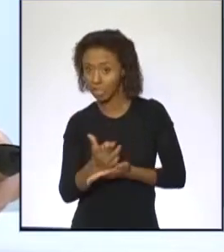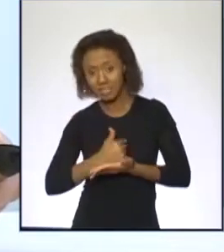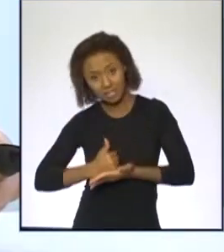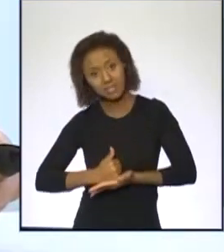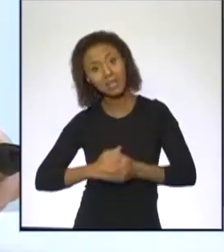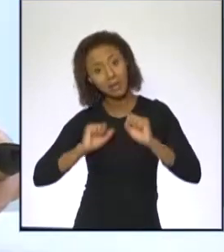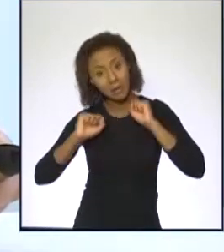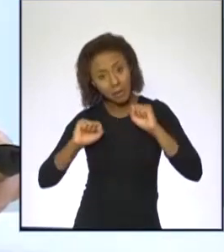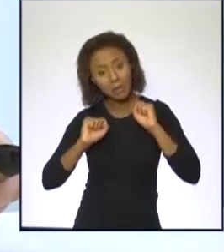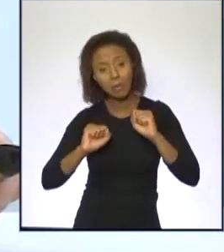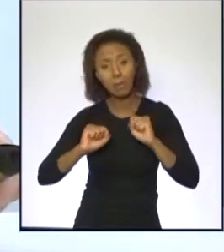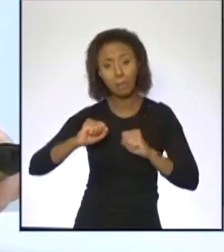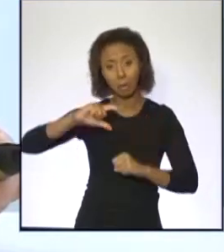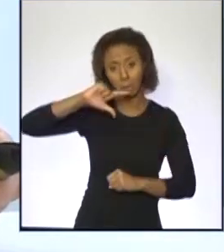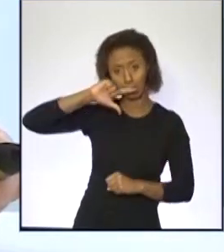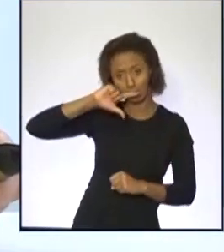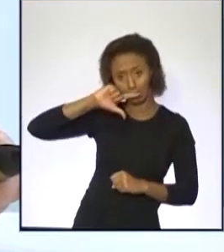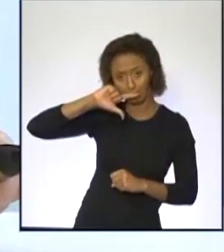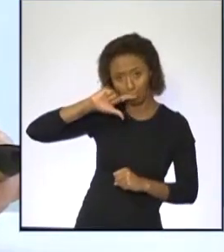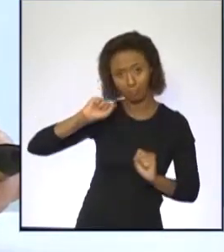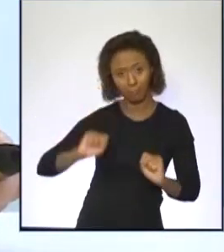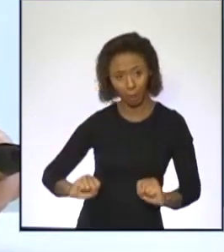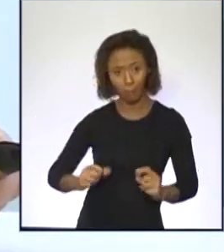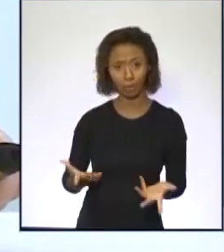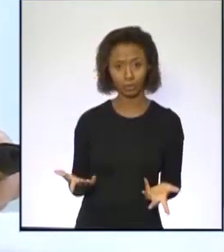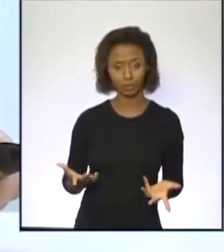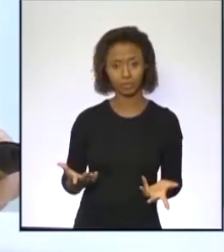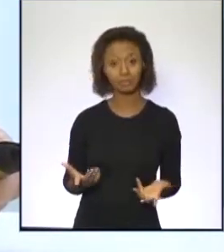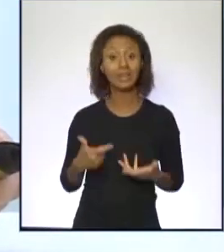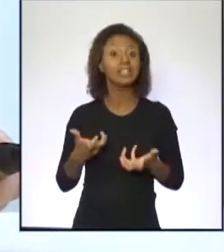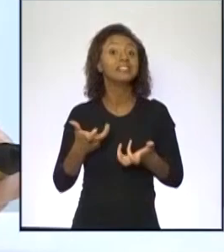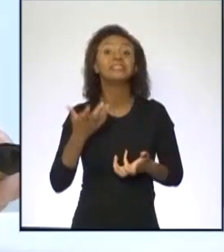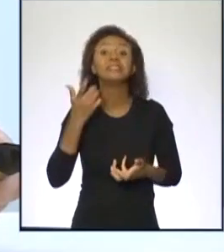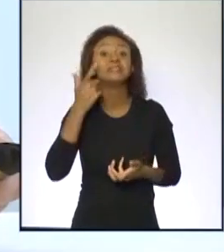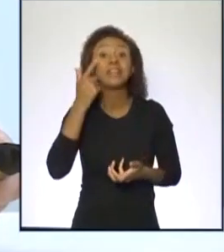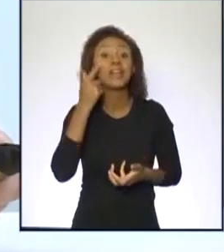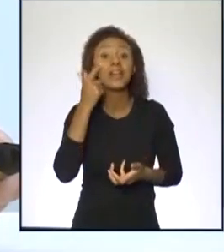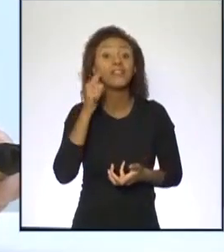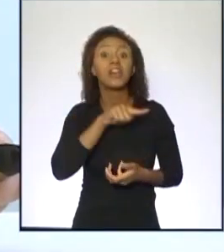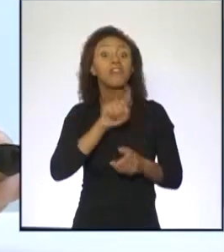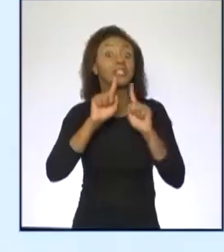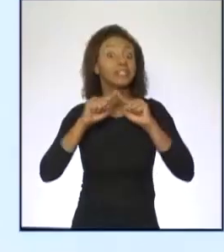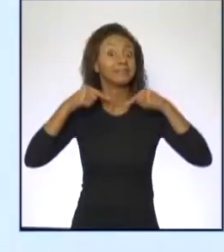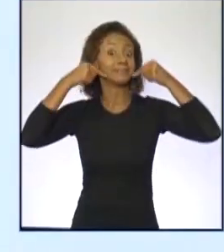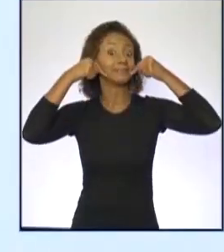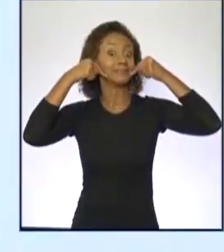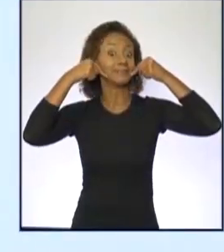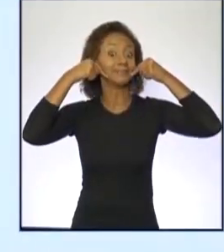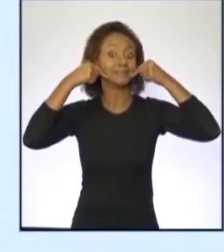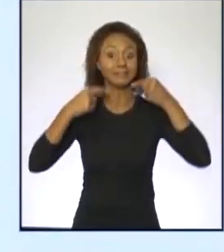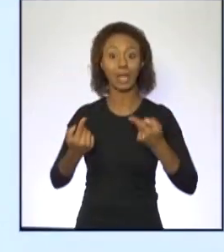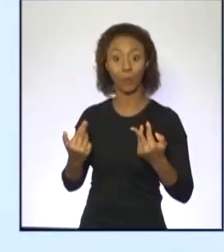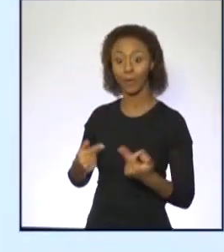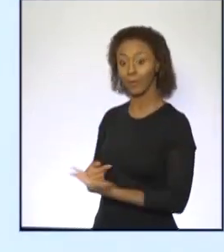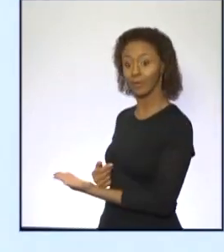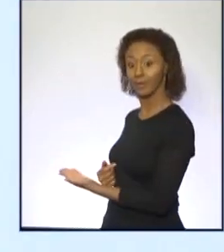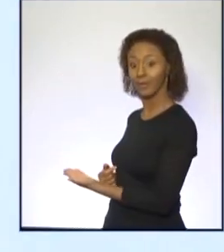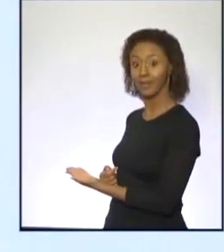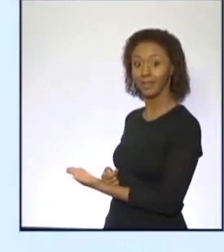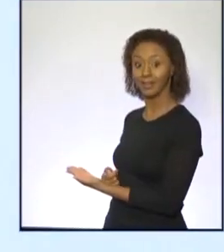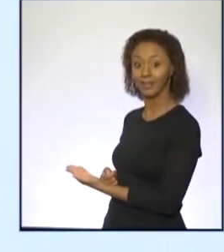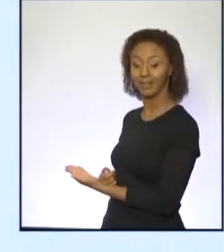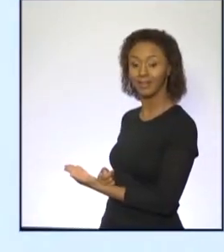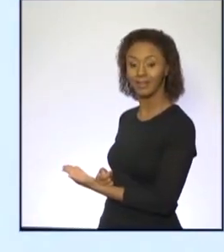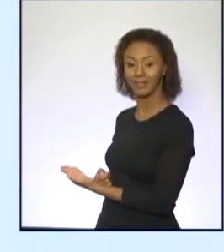uma carinha triste, mas a gente quer ver aí as carinhas contentes, alegres, felizes, né? E aí no Flip Sharp,